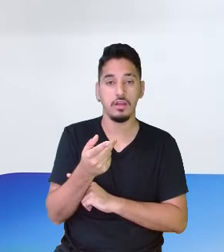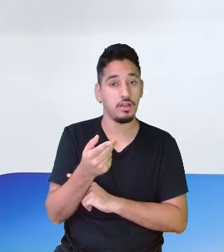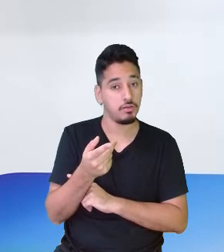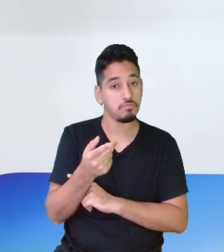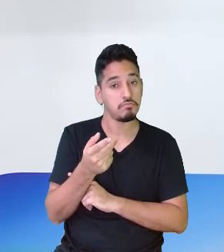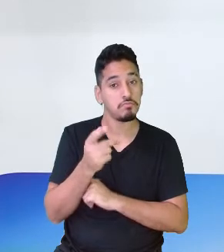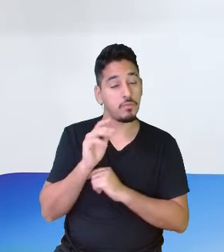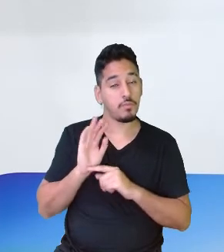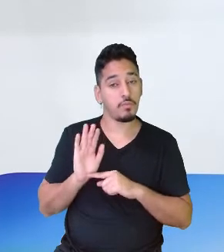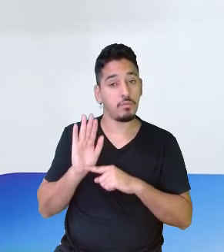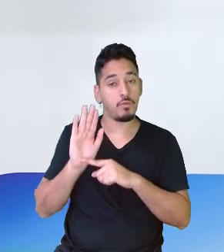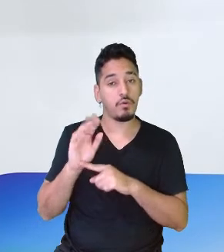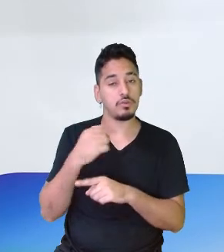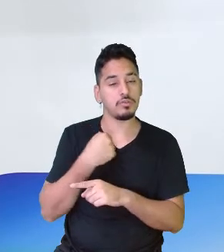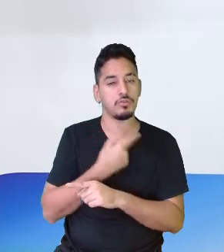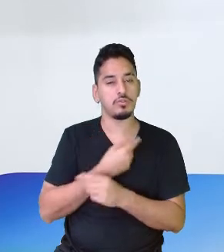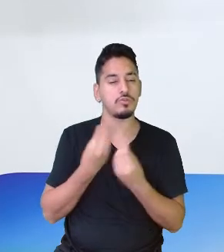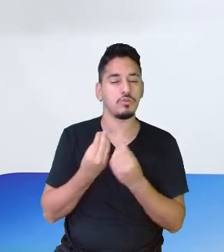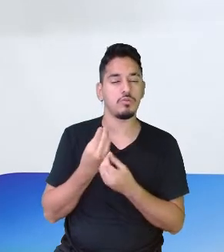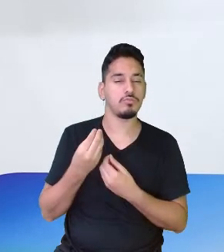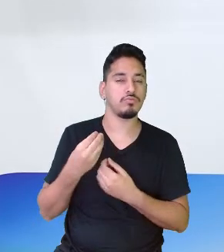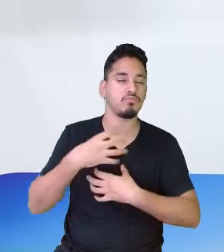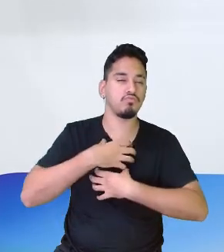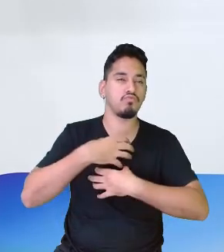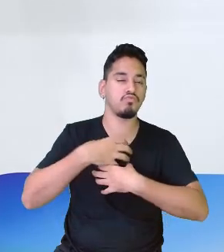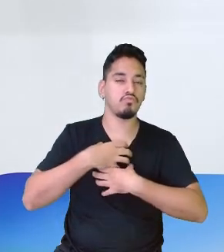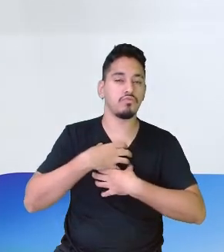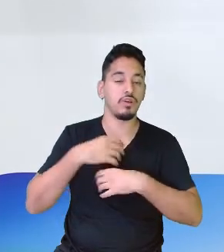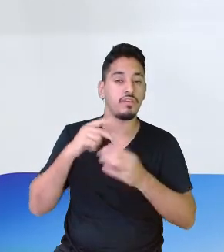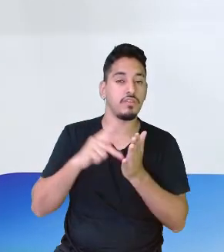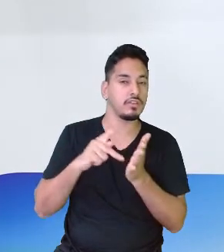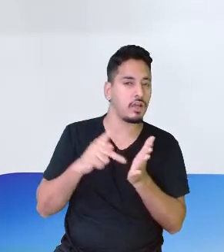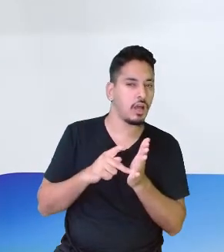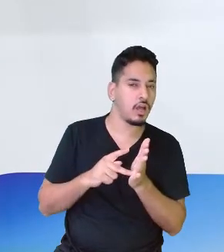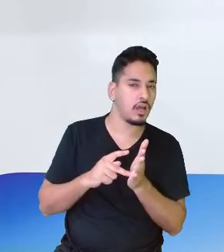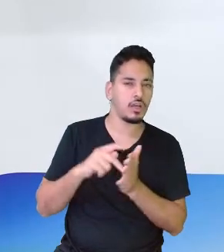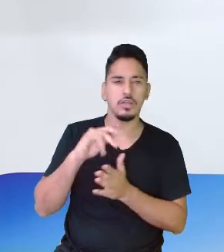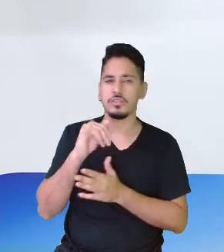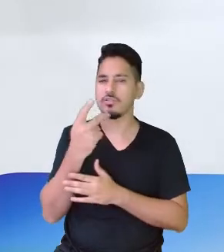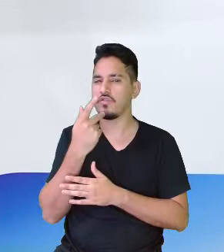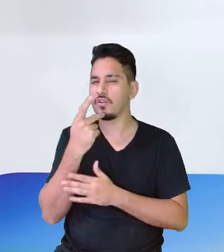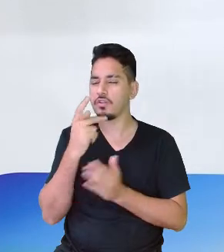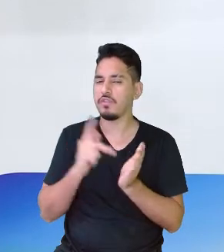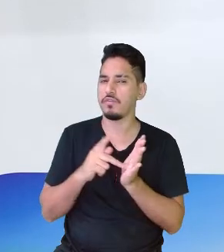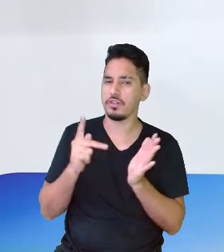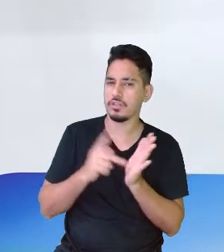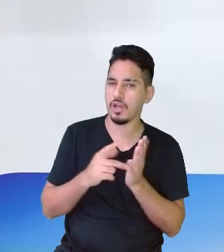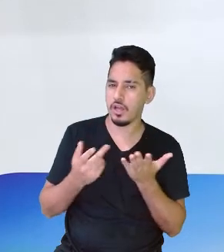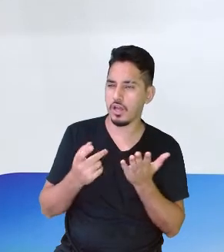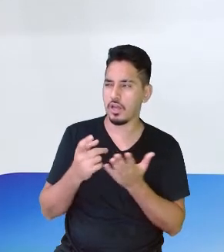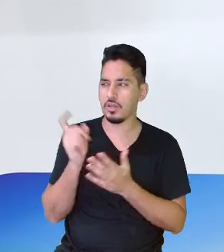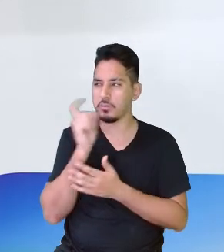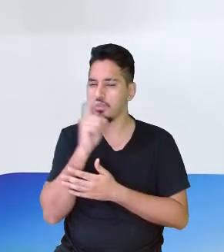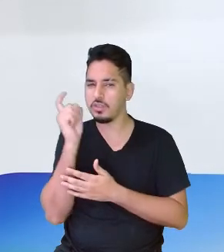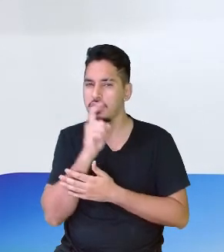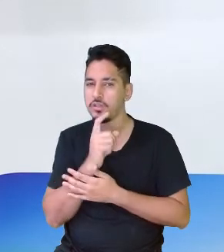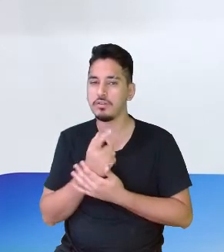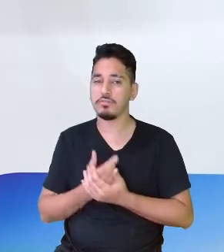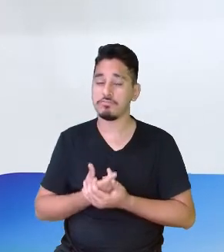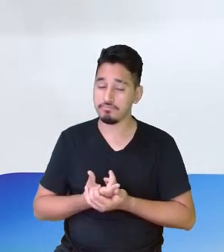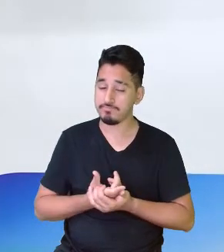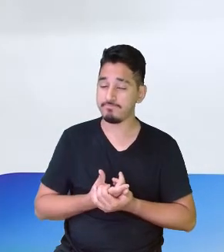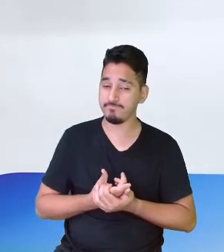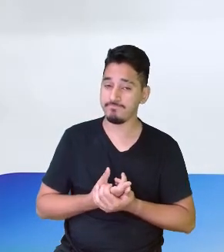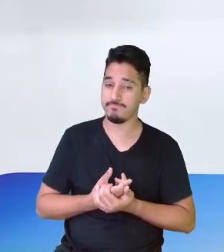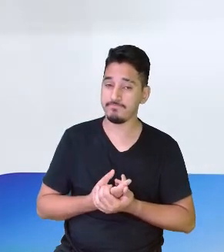demonstra nosso estado de espírito, a verdade, se a gente está realmente falando aquilo de verdade ou não. E aí são